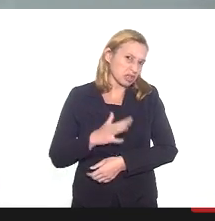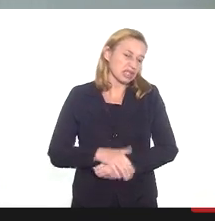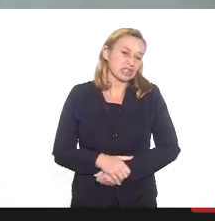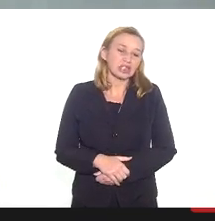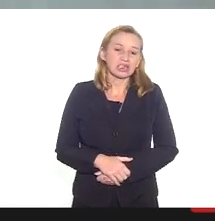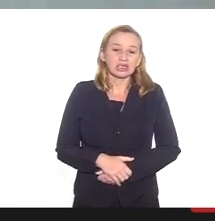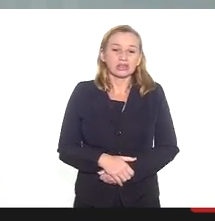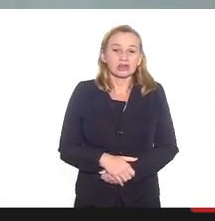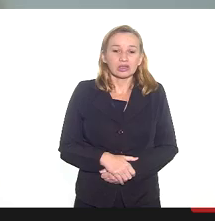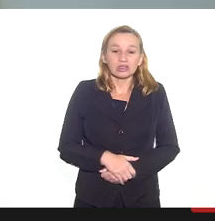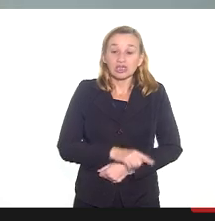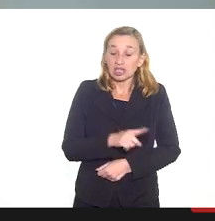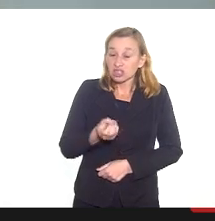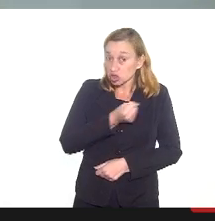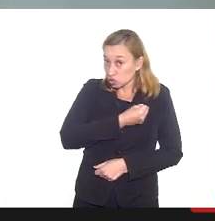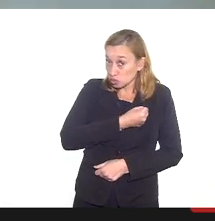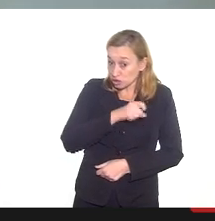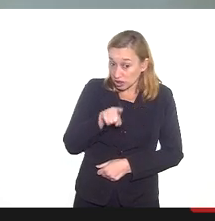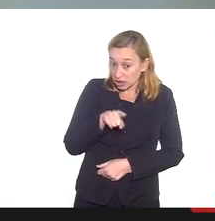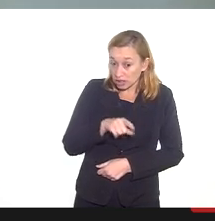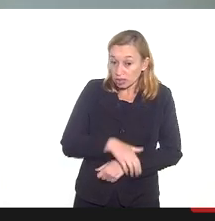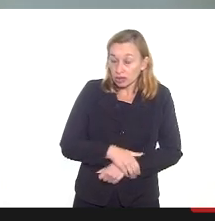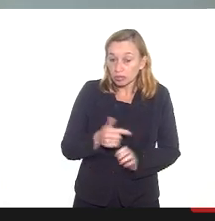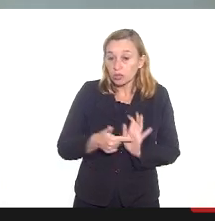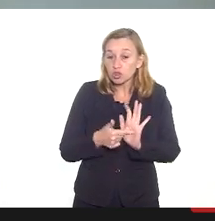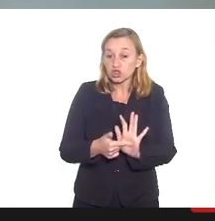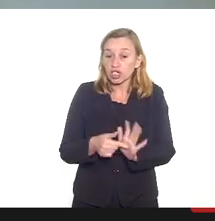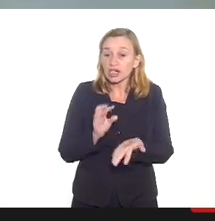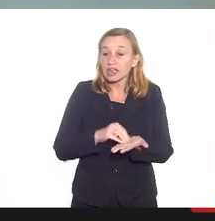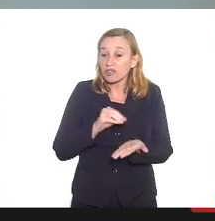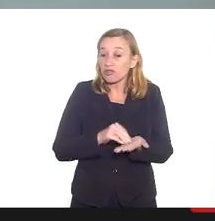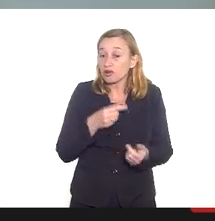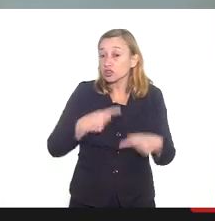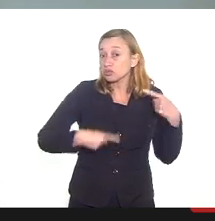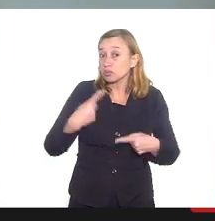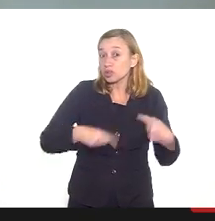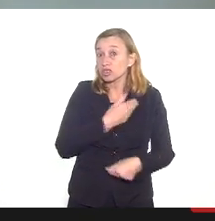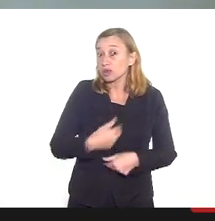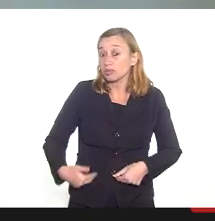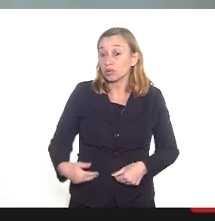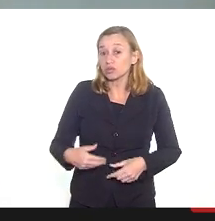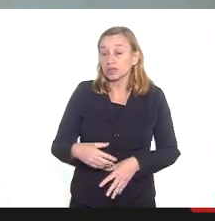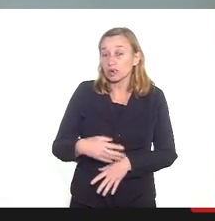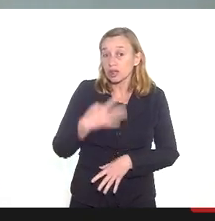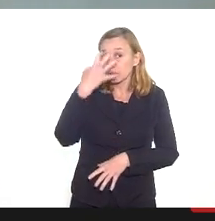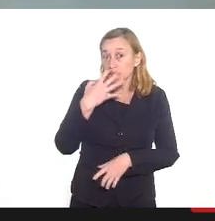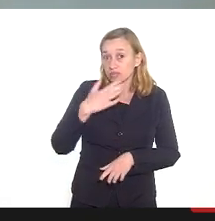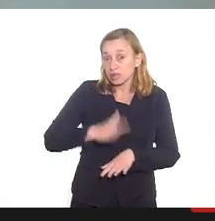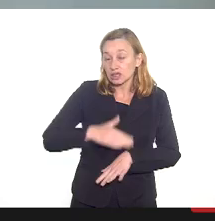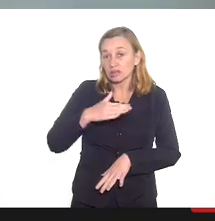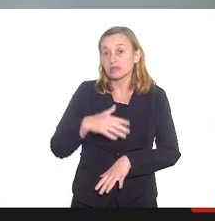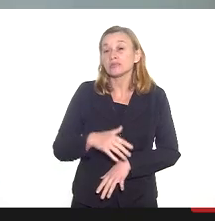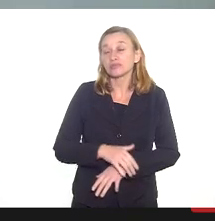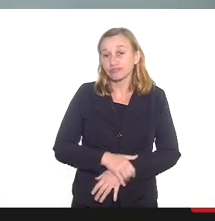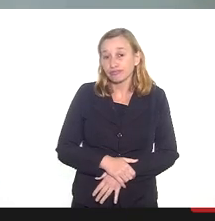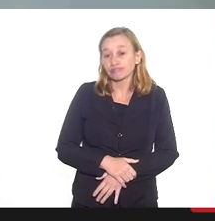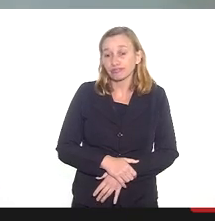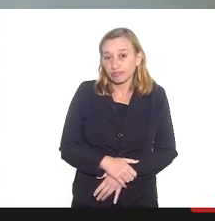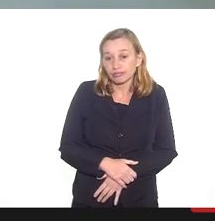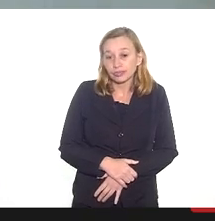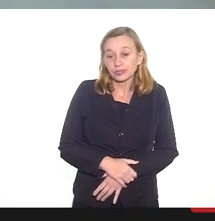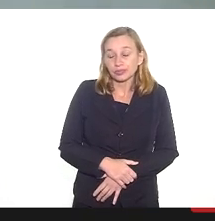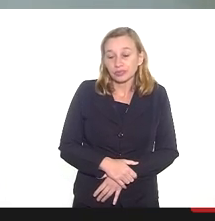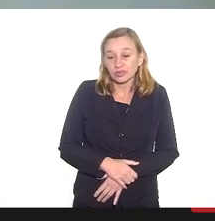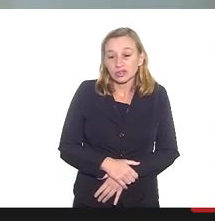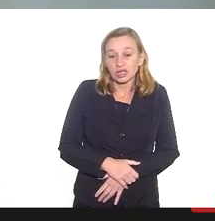isso. Esses dados, né, eles vão nos mostrar que a falta de políticas públicas se agrava cada vez mais nesse país. Né?